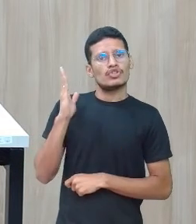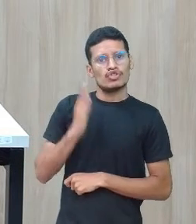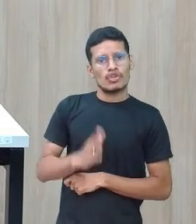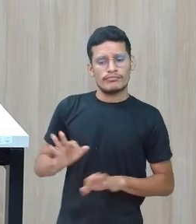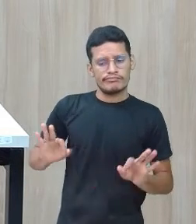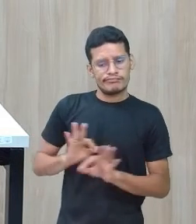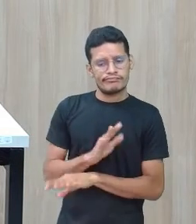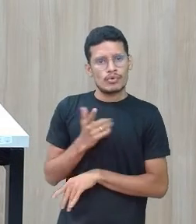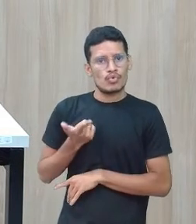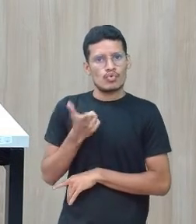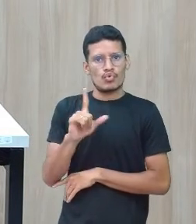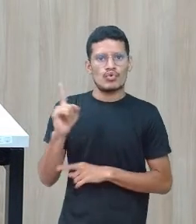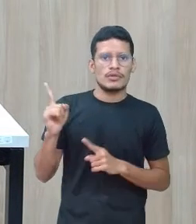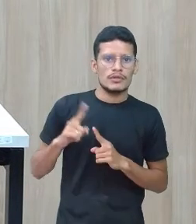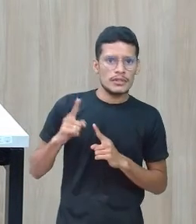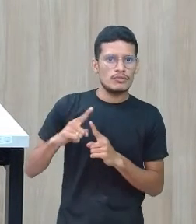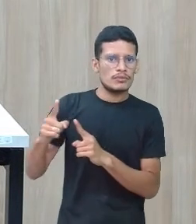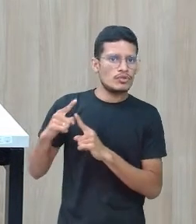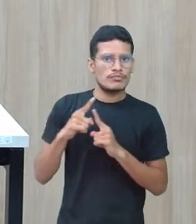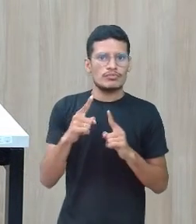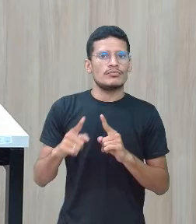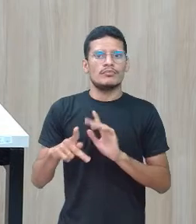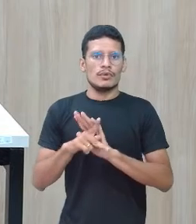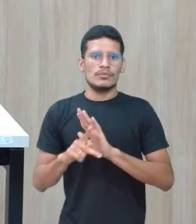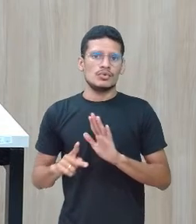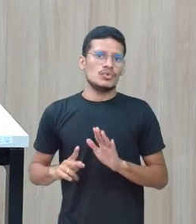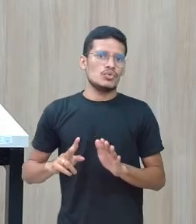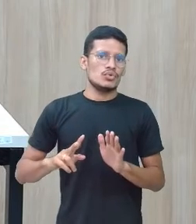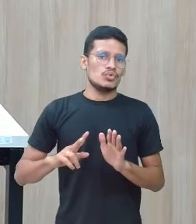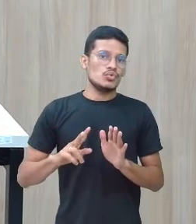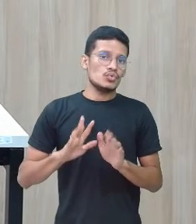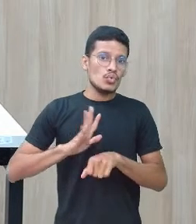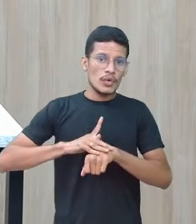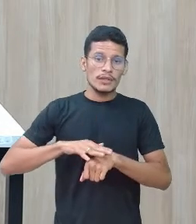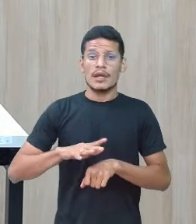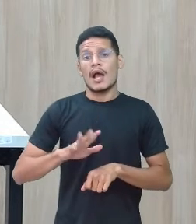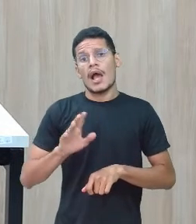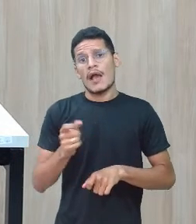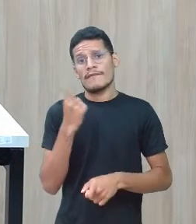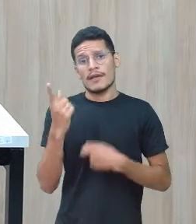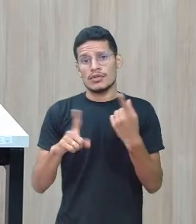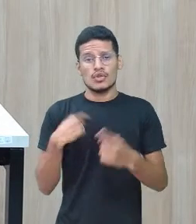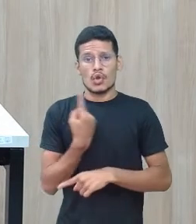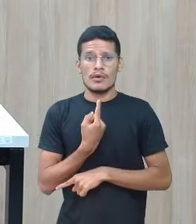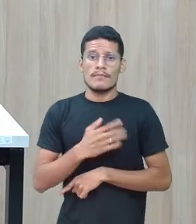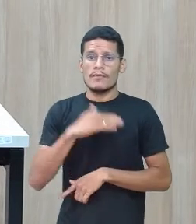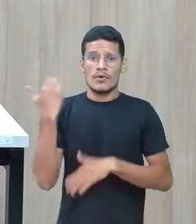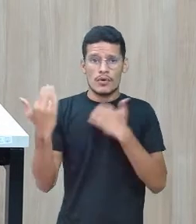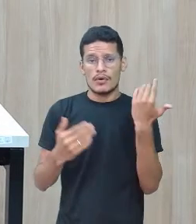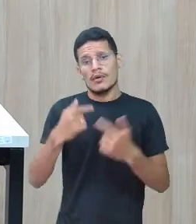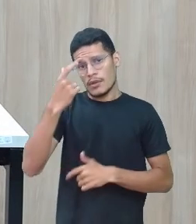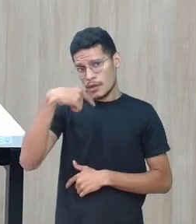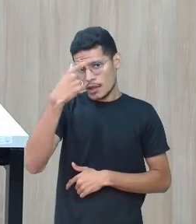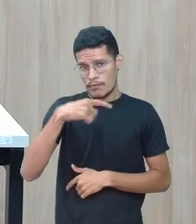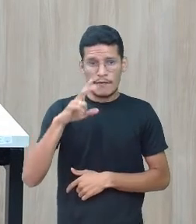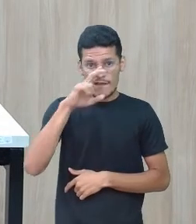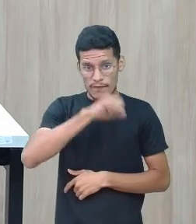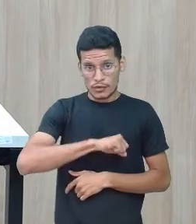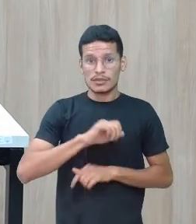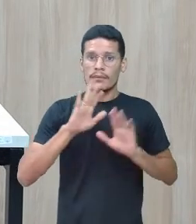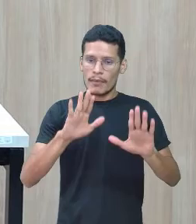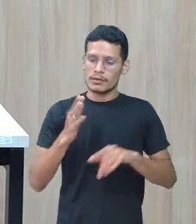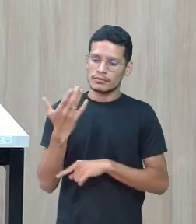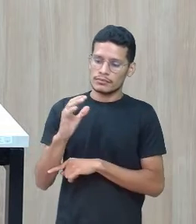a outras doenças, a outros vírus, e às vezes morremos até de uma gripe forte. Mas eles estão em